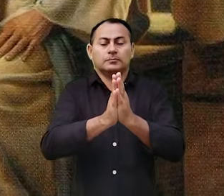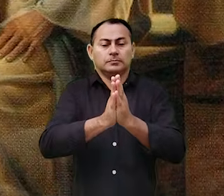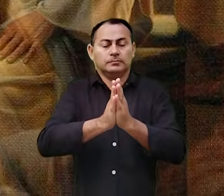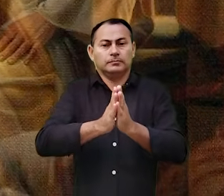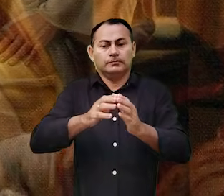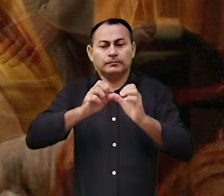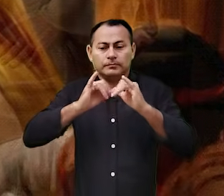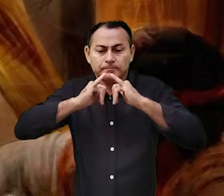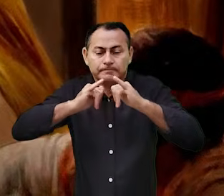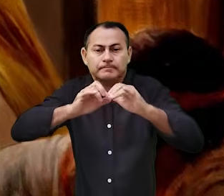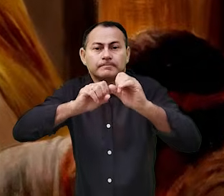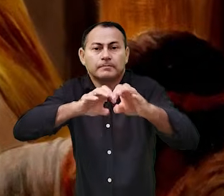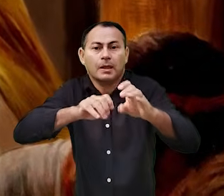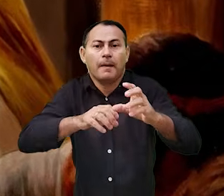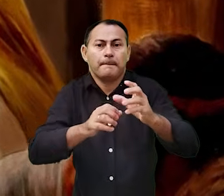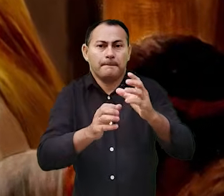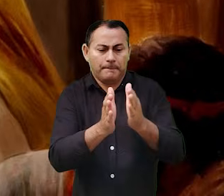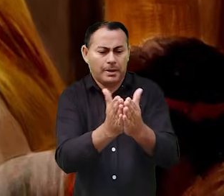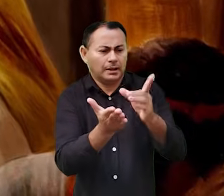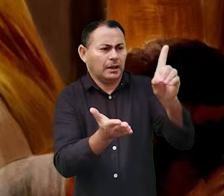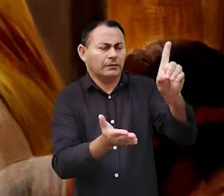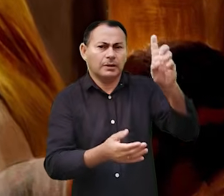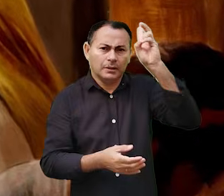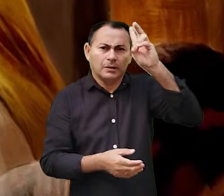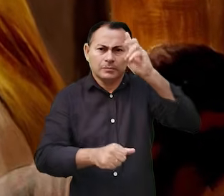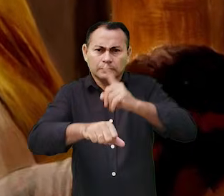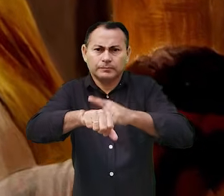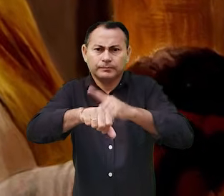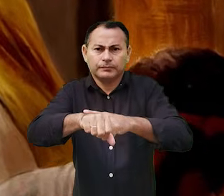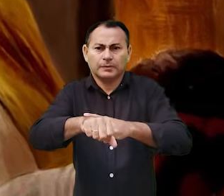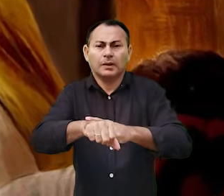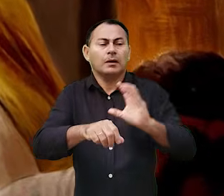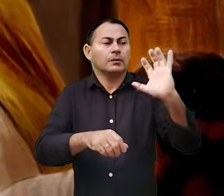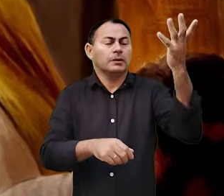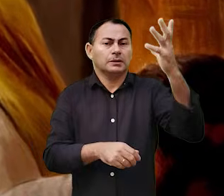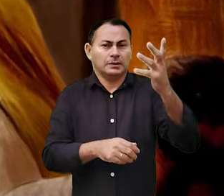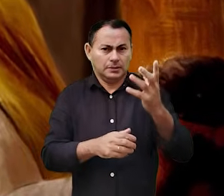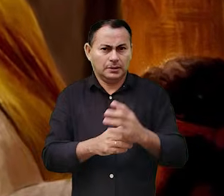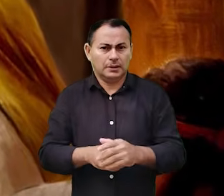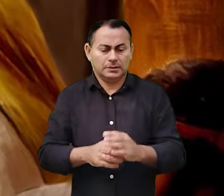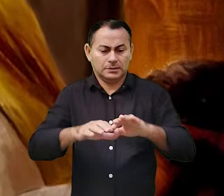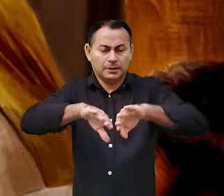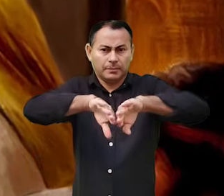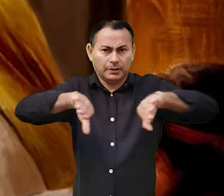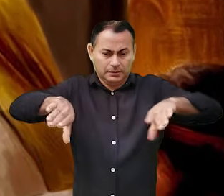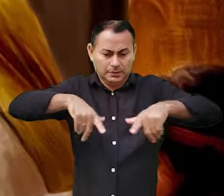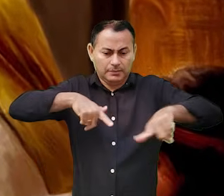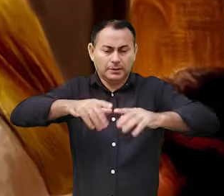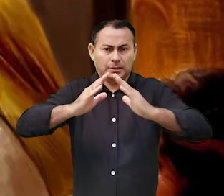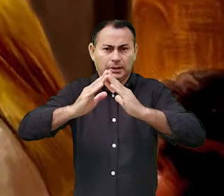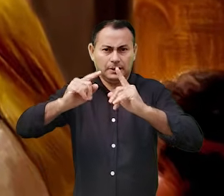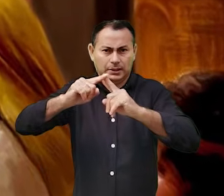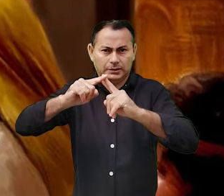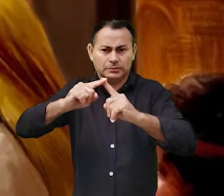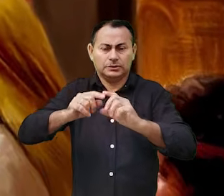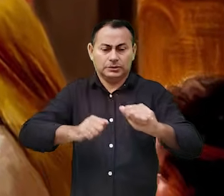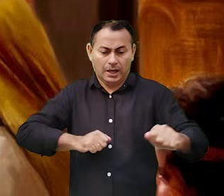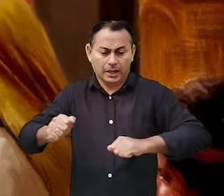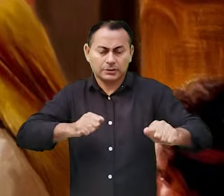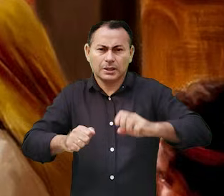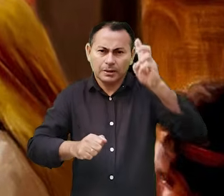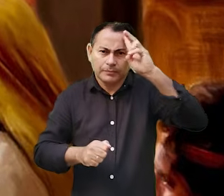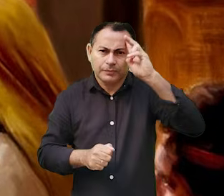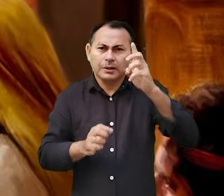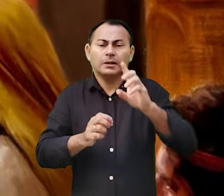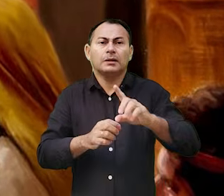e à ministração da palavra. Você está lembrado do momento em que ocorreu esta separação de trabalho na igreja de